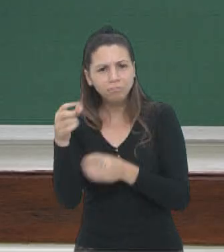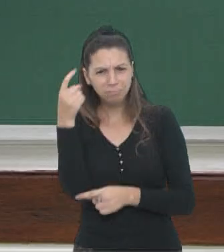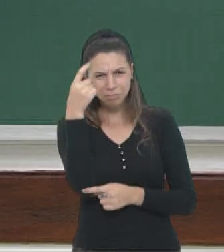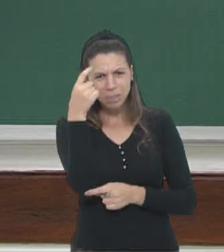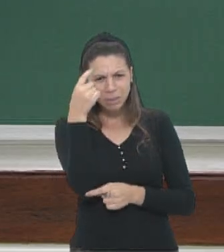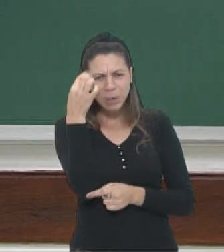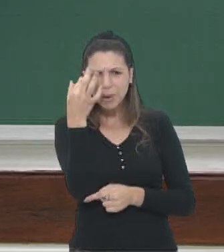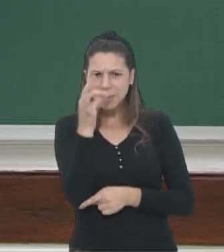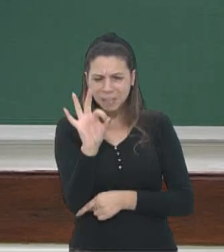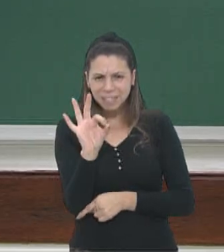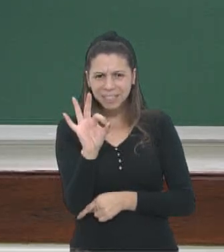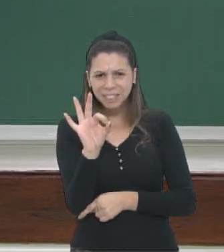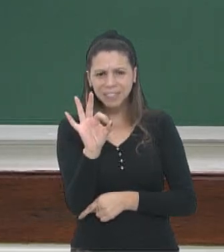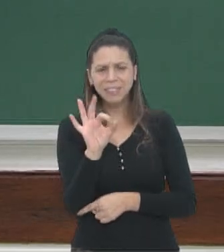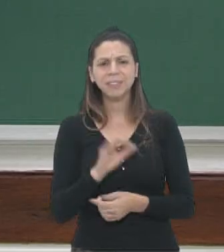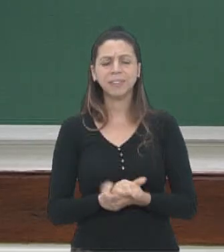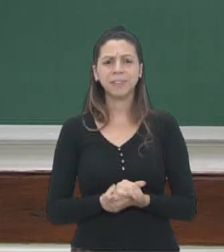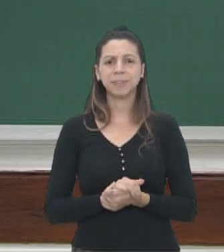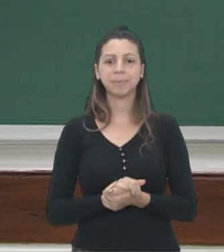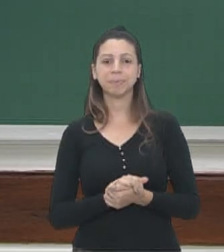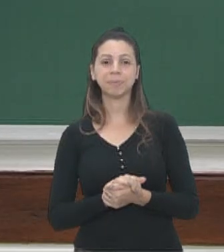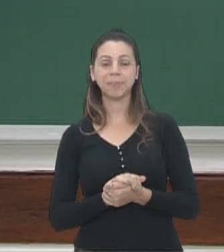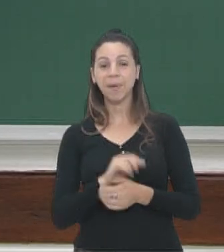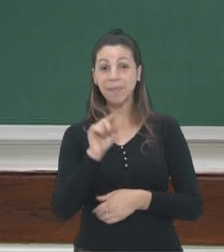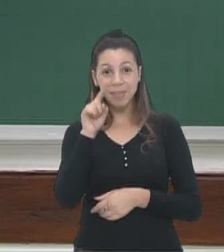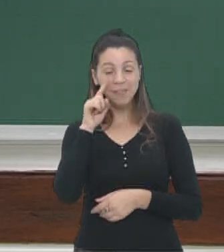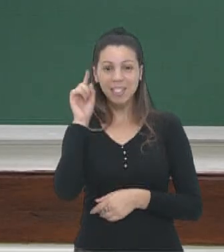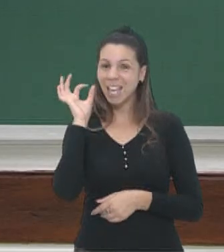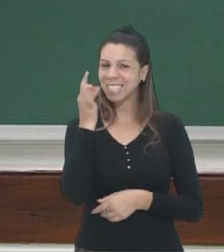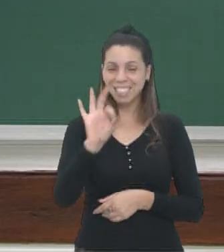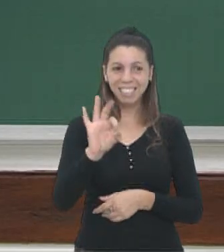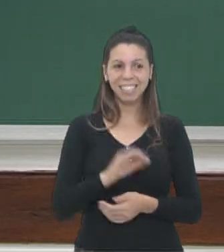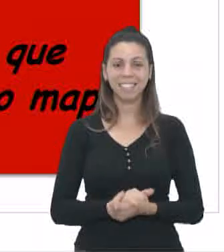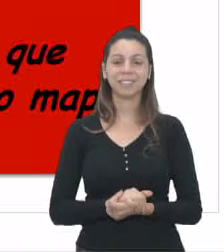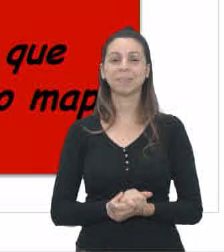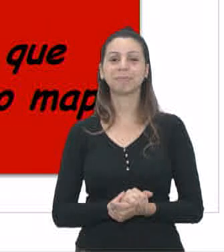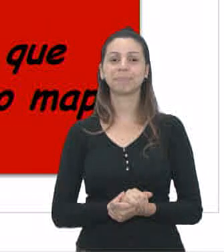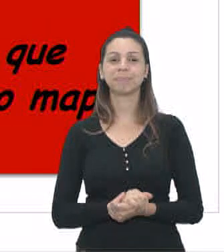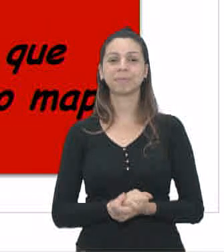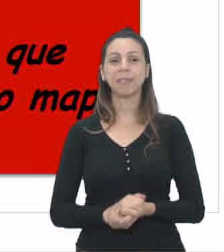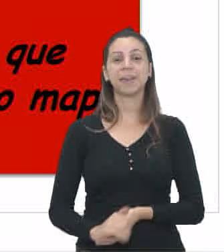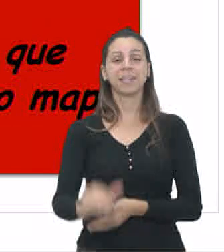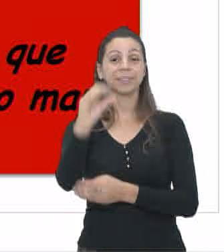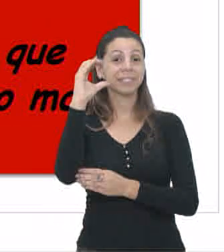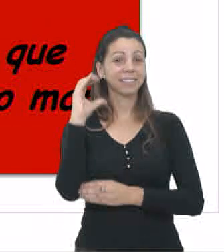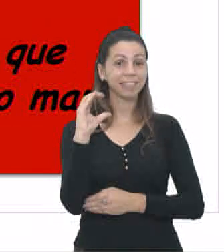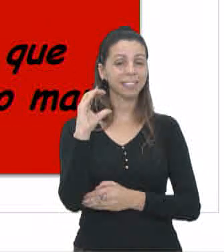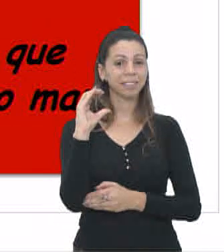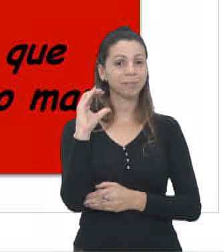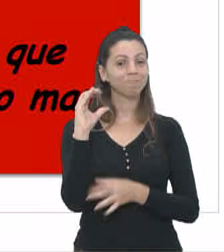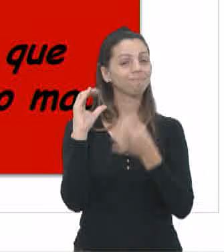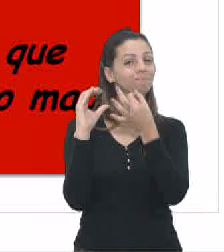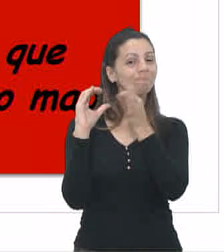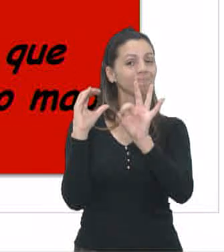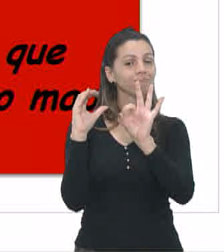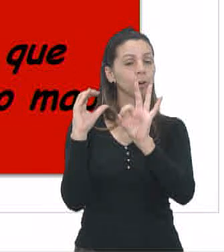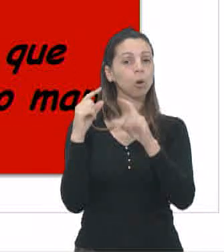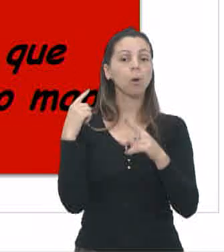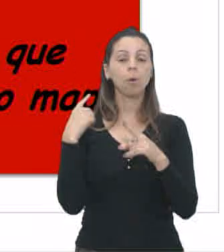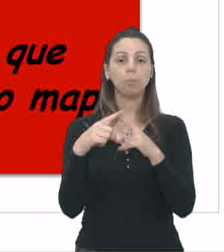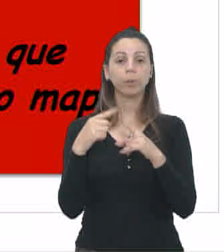Tem certeza do que você indicou? Vamos ver se você acertou ou não. A resposta certa é a letra C, porque as